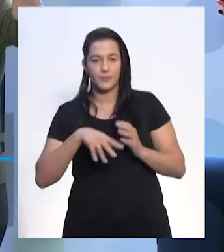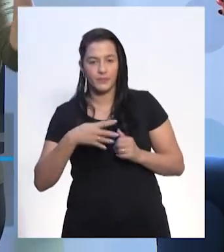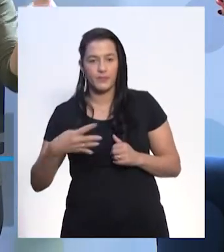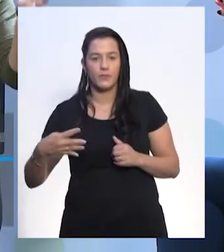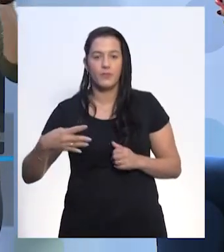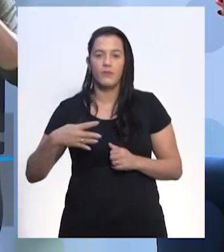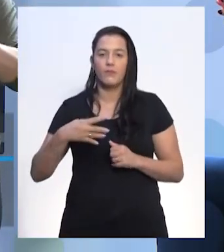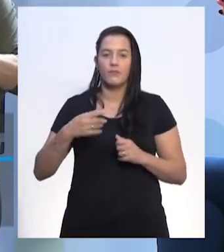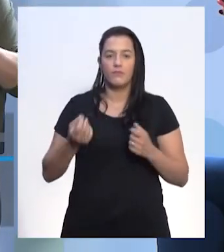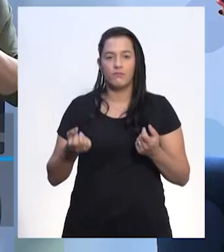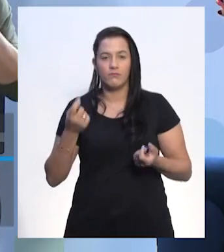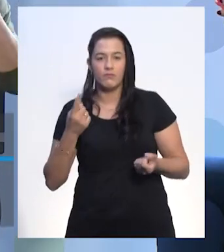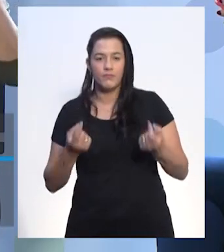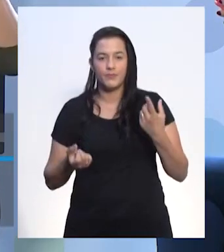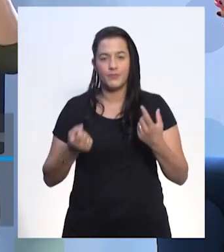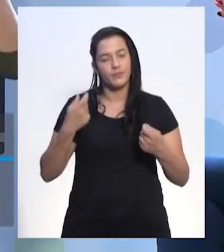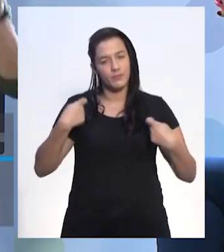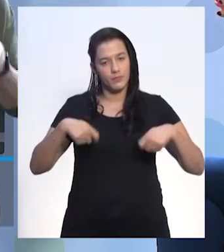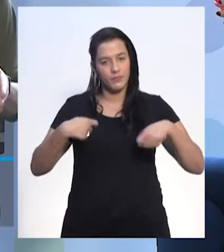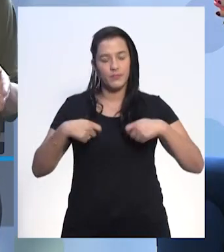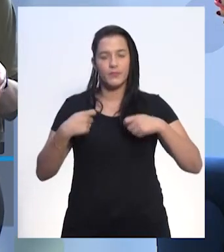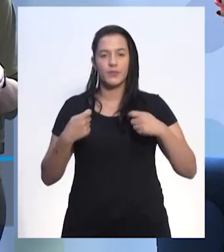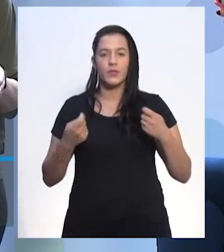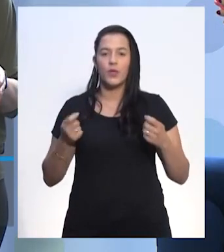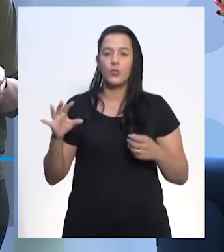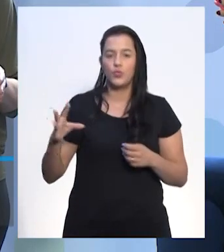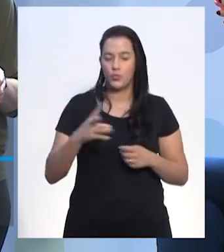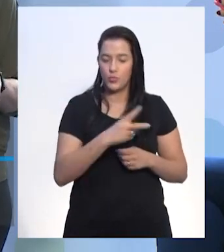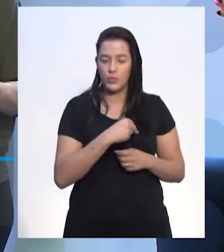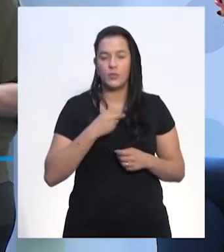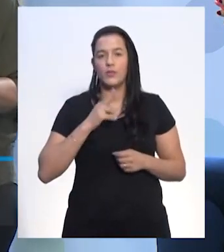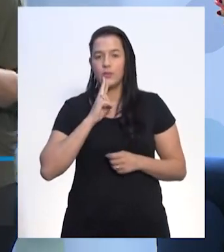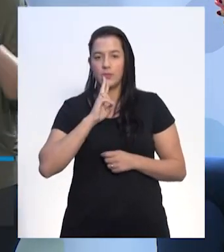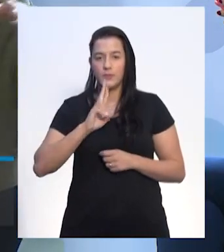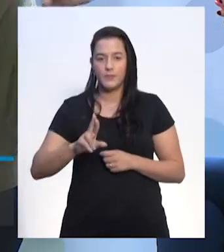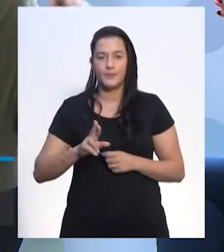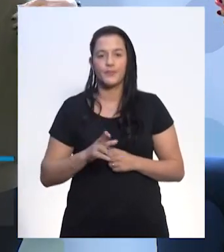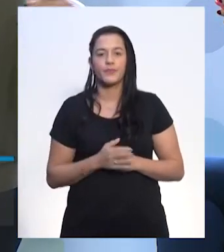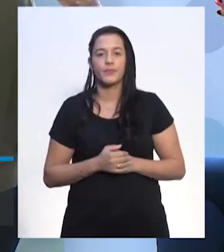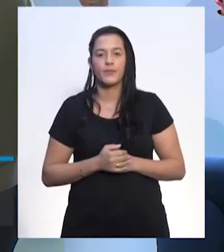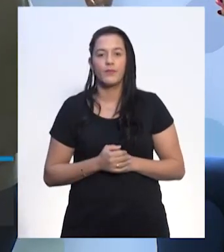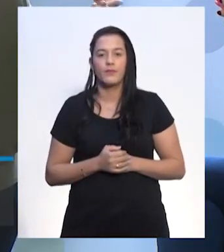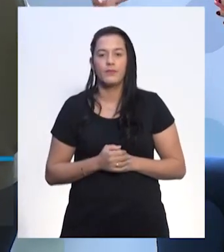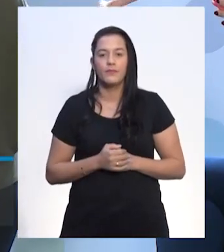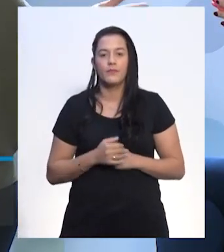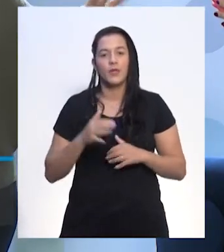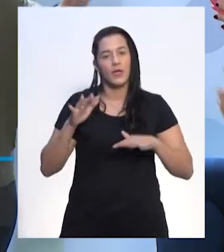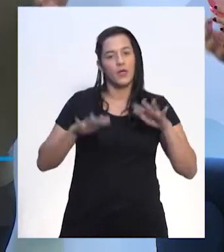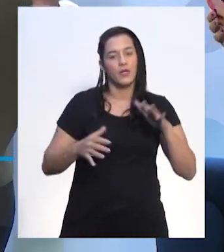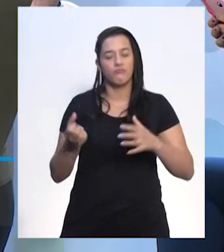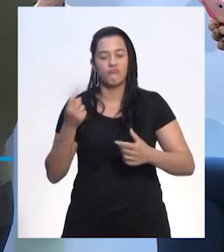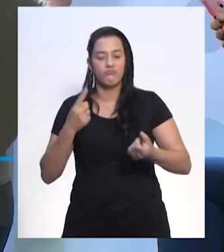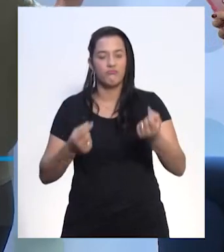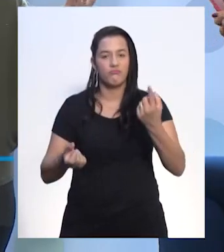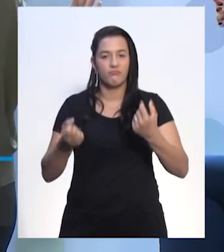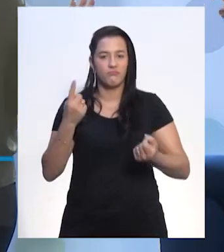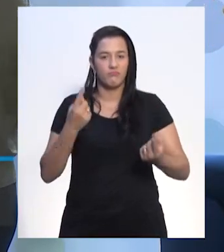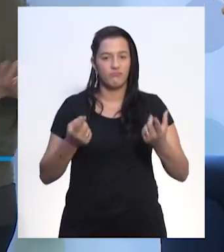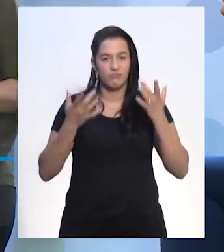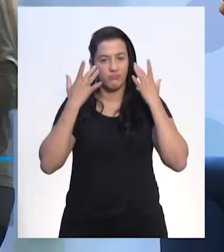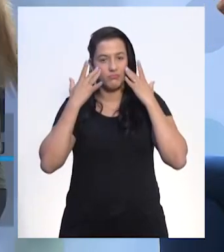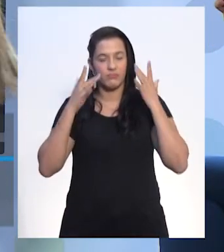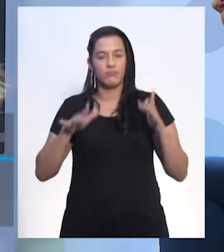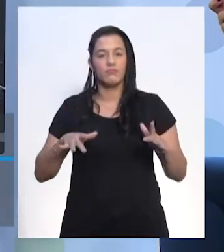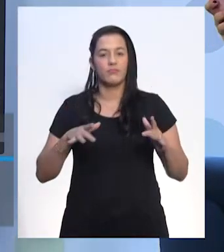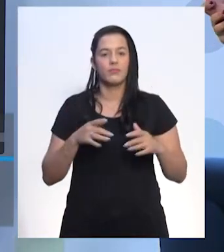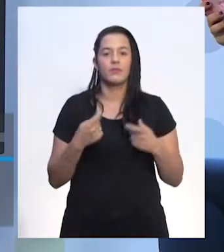né? Porque a gente precisa, sim, de todas as respostas, tá? Poderia aparecer o às vezes, bom, não sei,